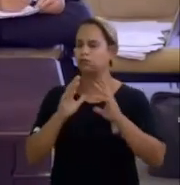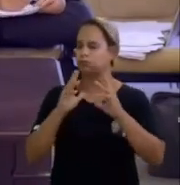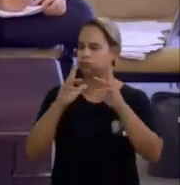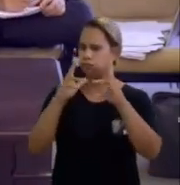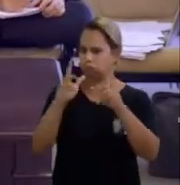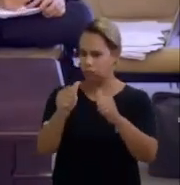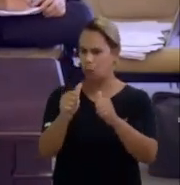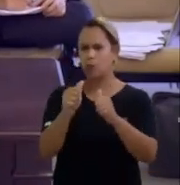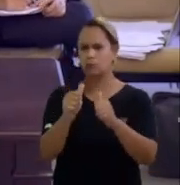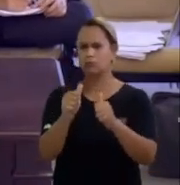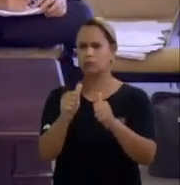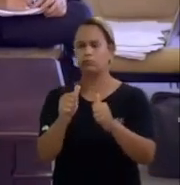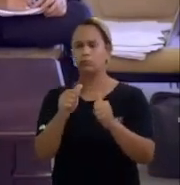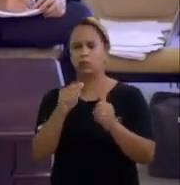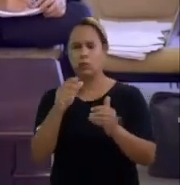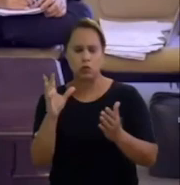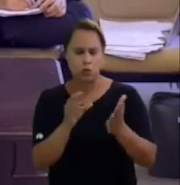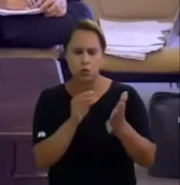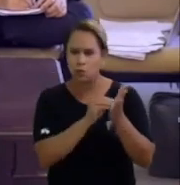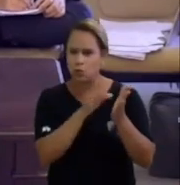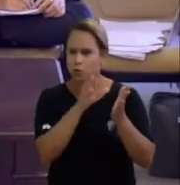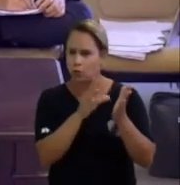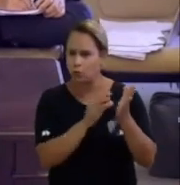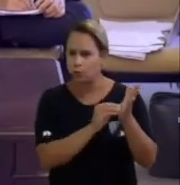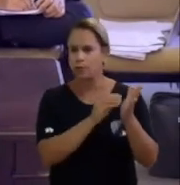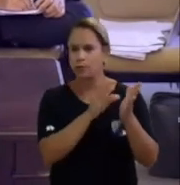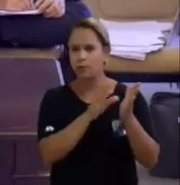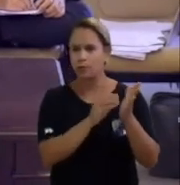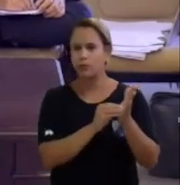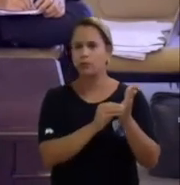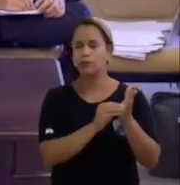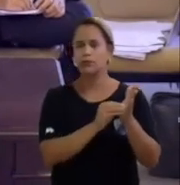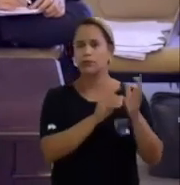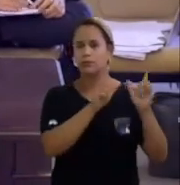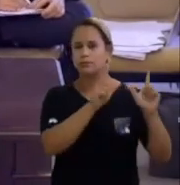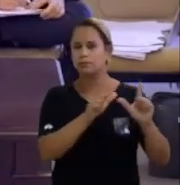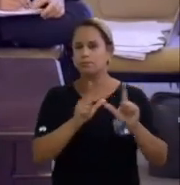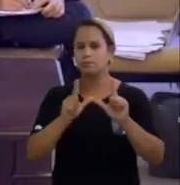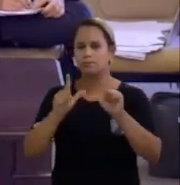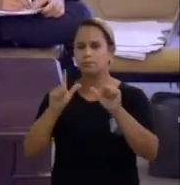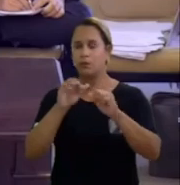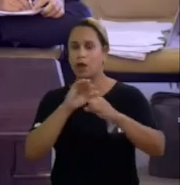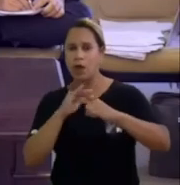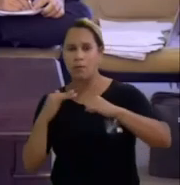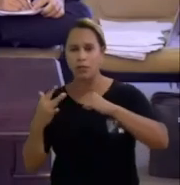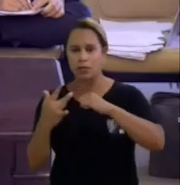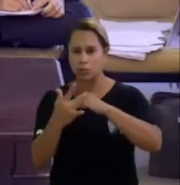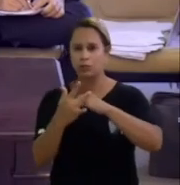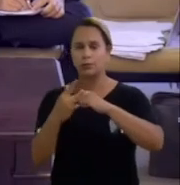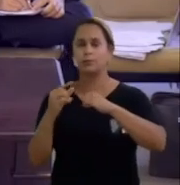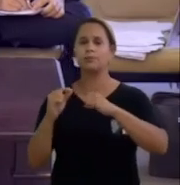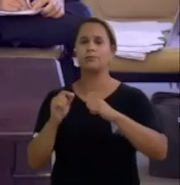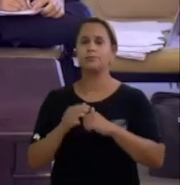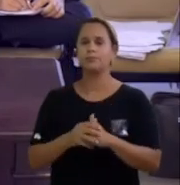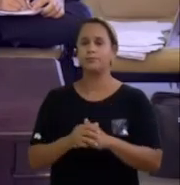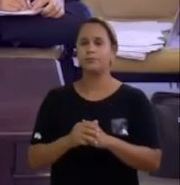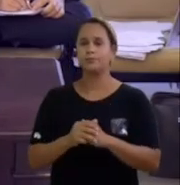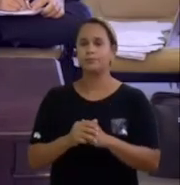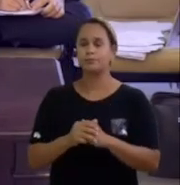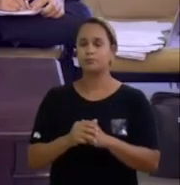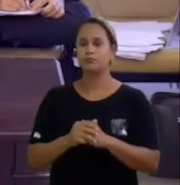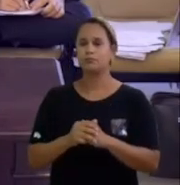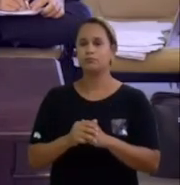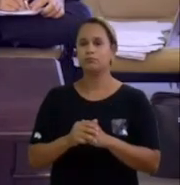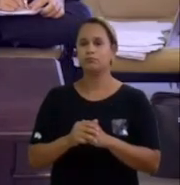coloca à disposição de um presidenciável. Então, acompanhamento do dia a dia das ações, isso sendo passado em todos